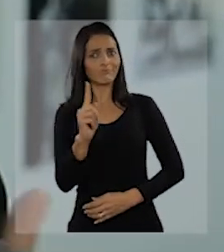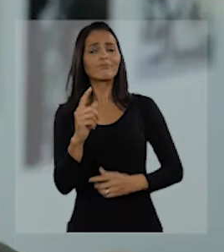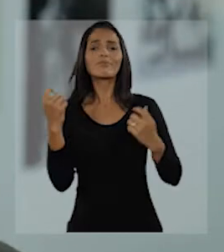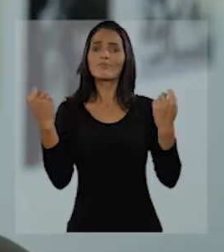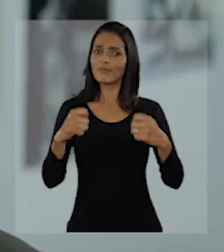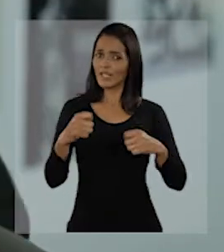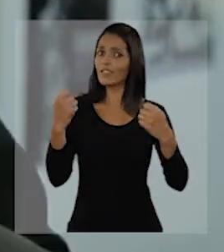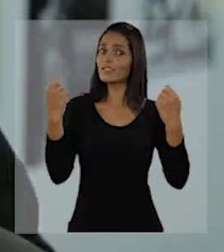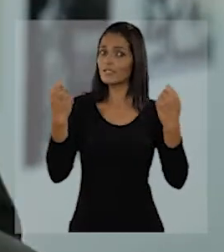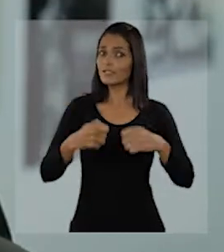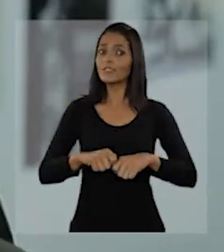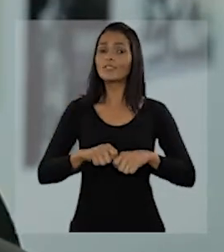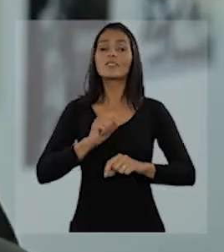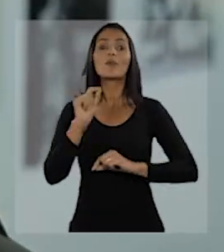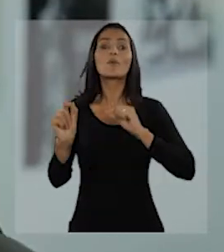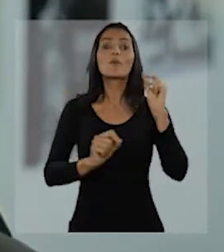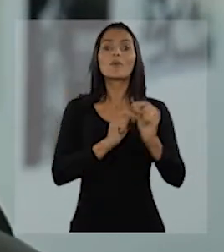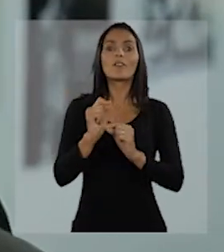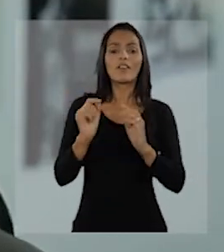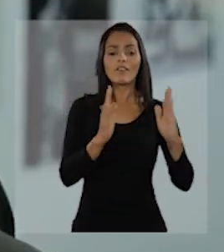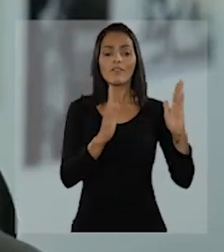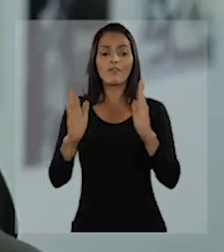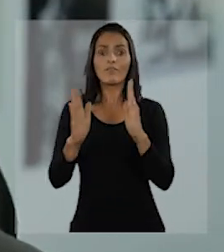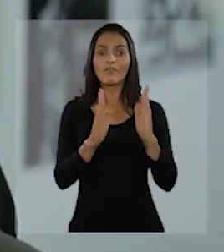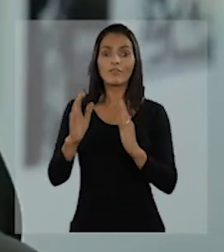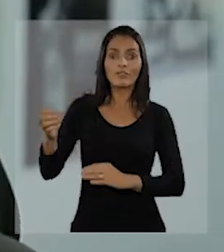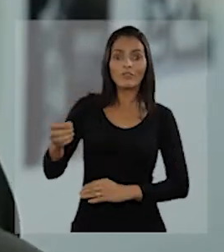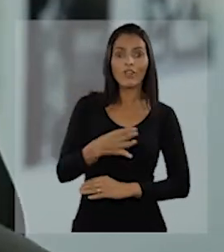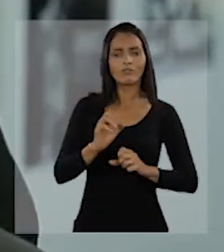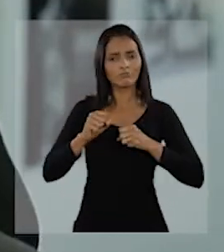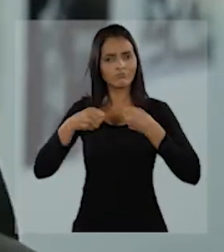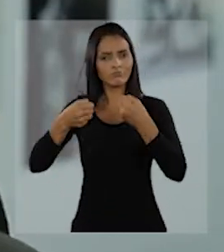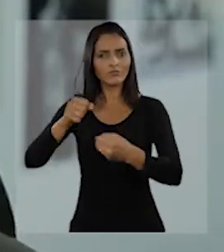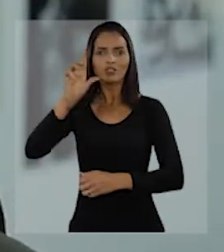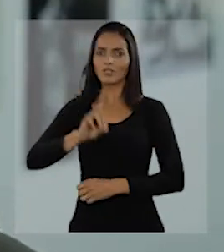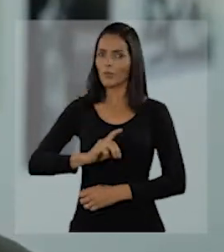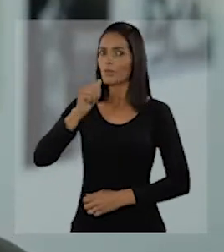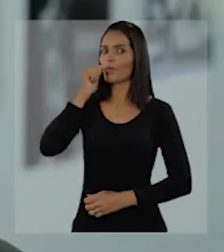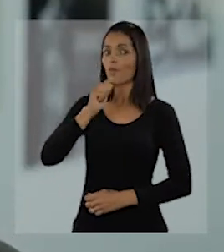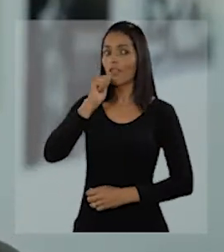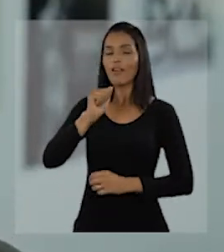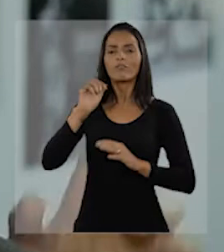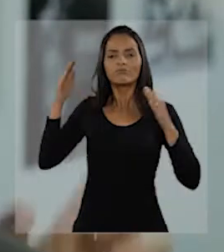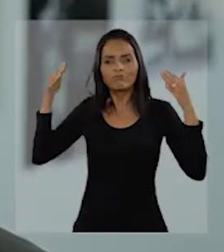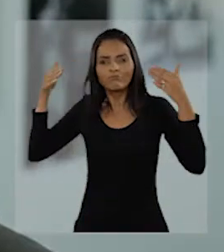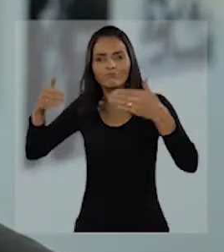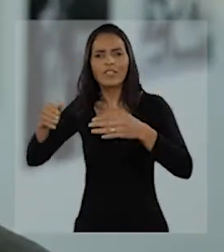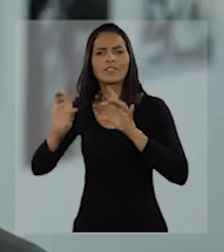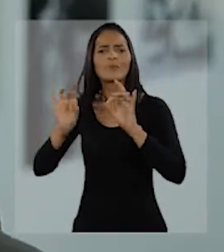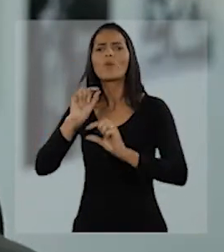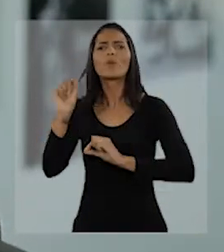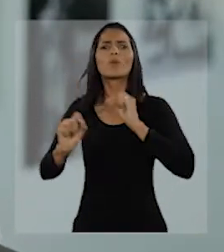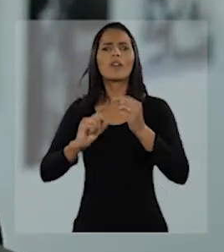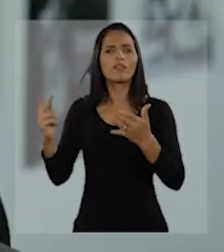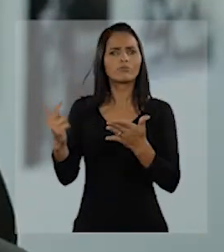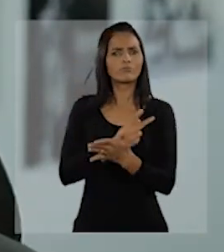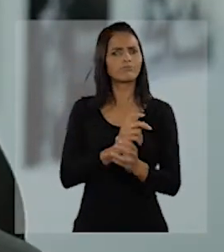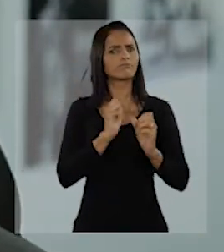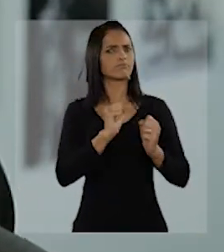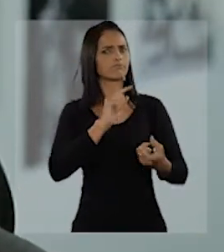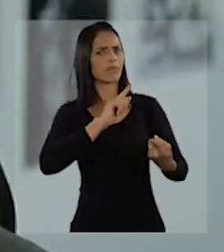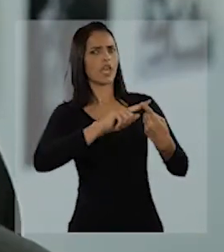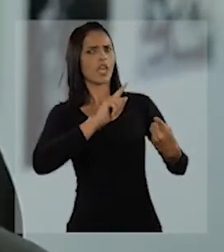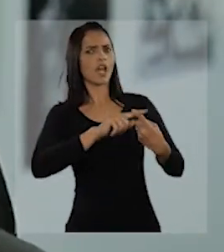fora dessa nova fase de defesa dos direitos das mulheres, em especial diante de